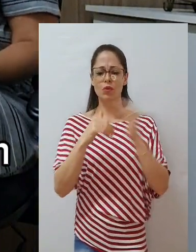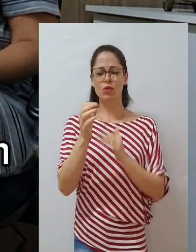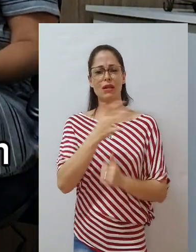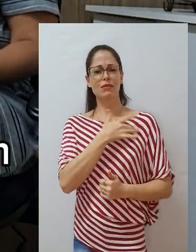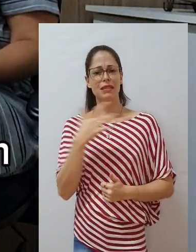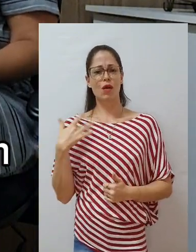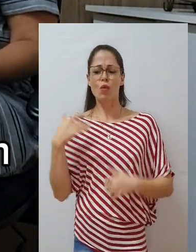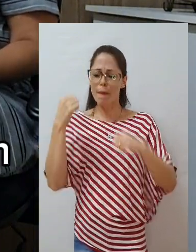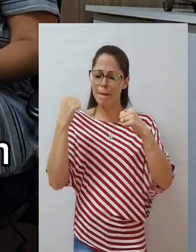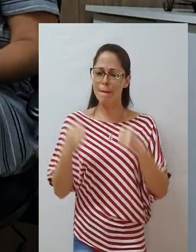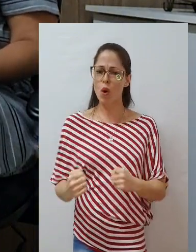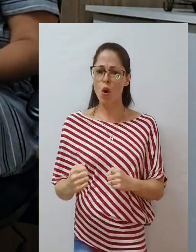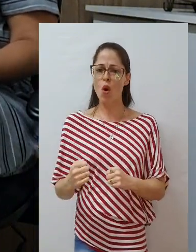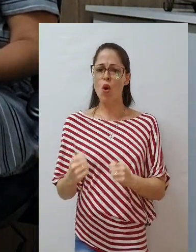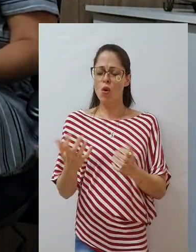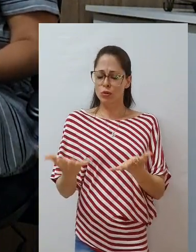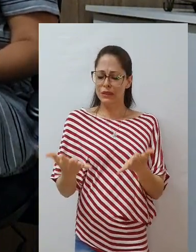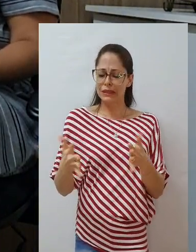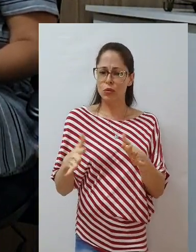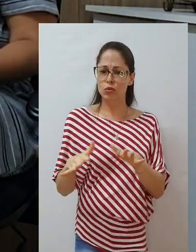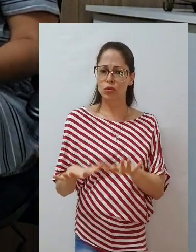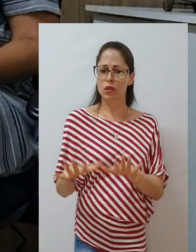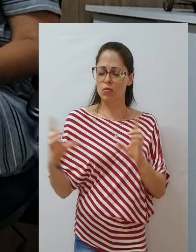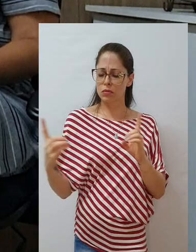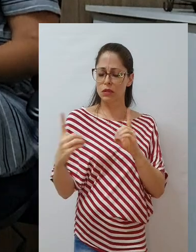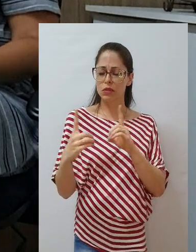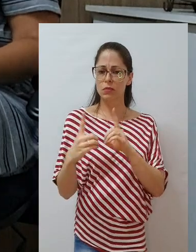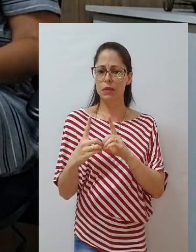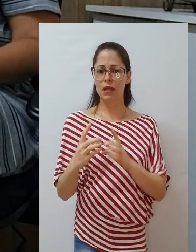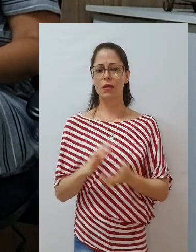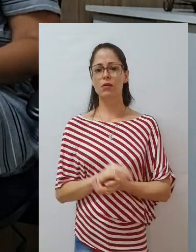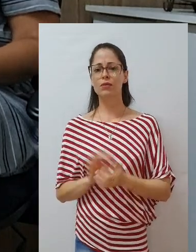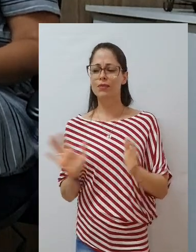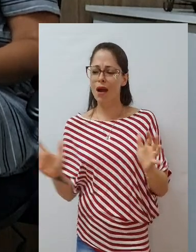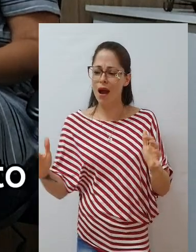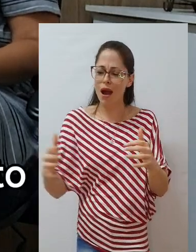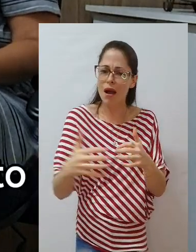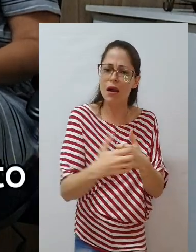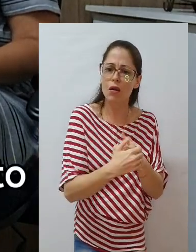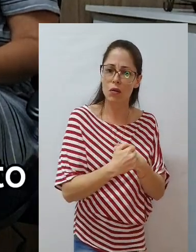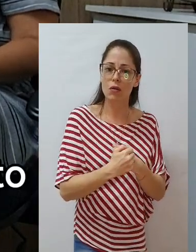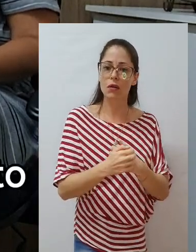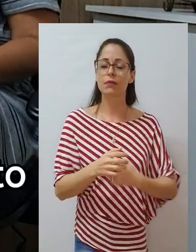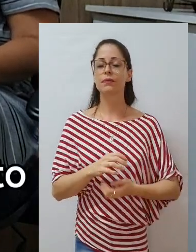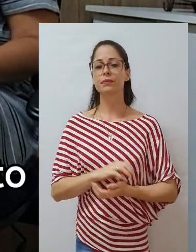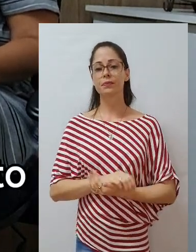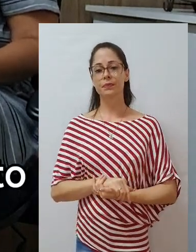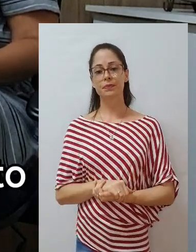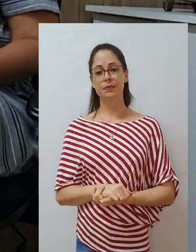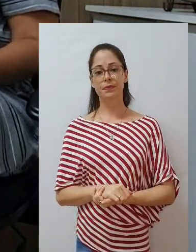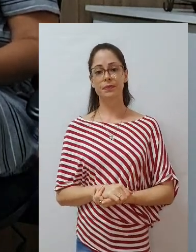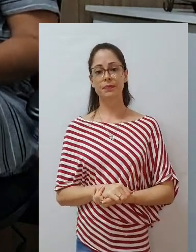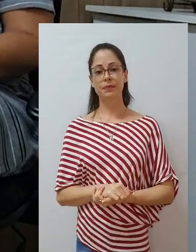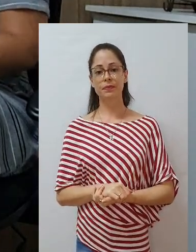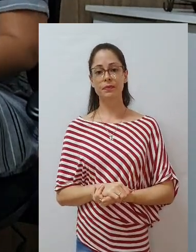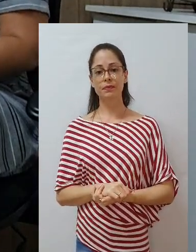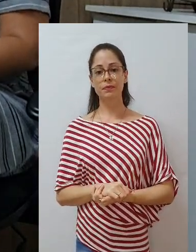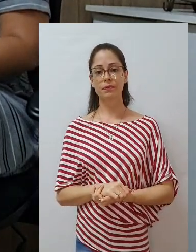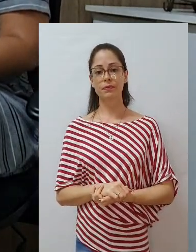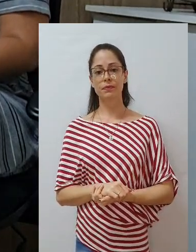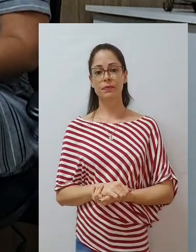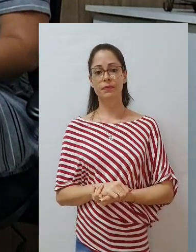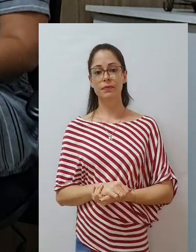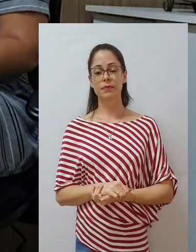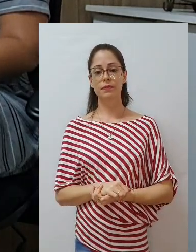atendido. Por isso que é importante ter profissionais que possam fazer esse atendimento, que possam acolher. E